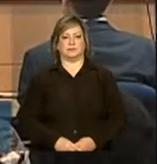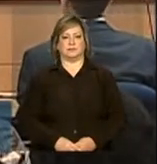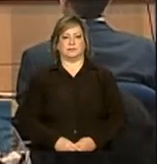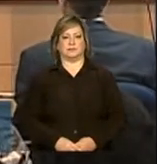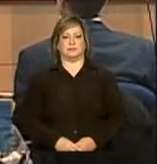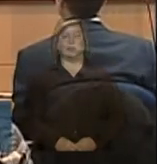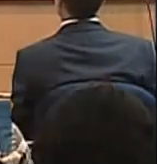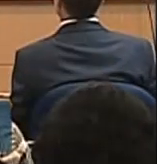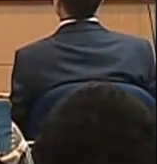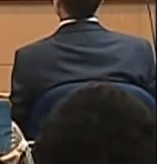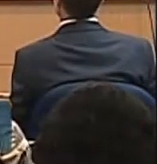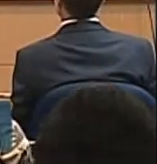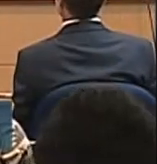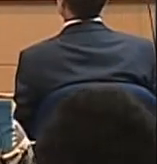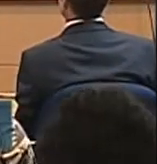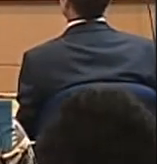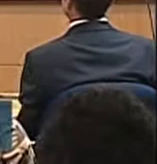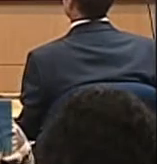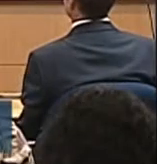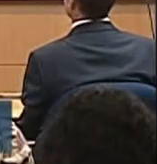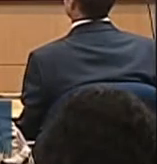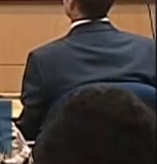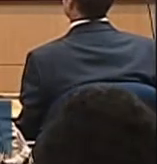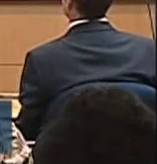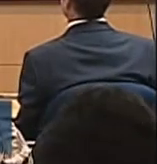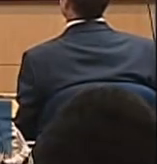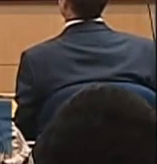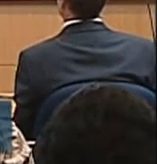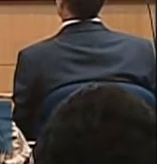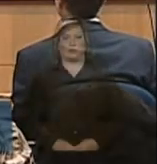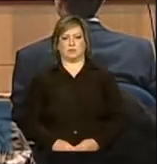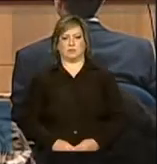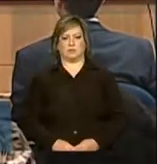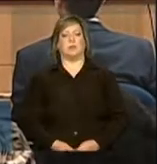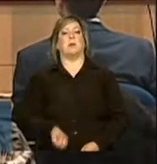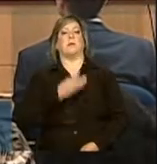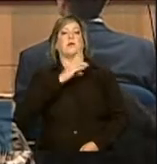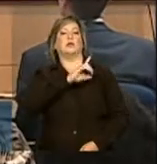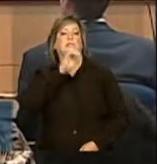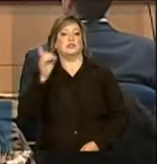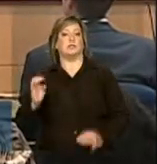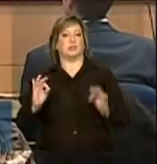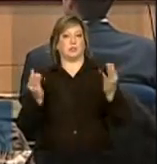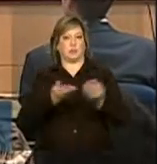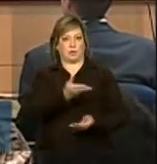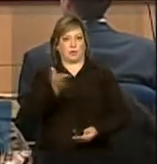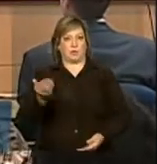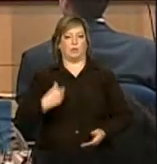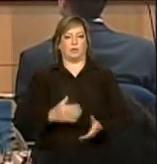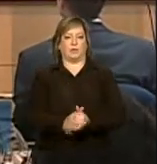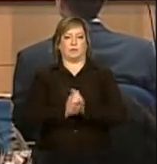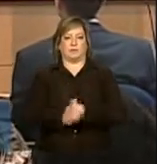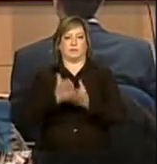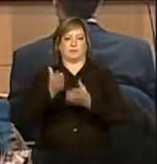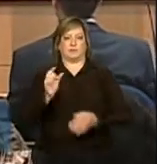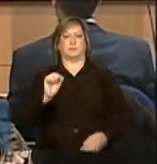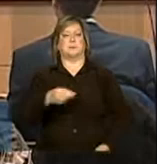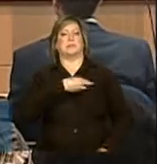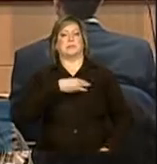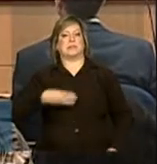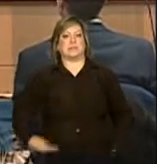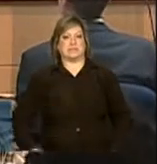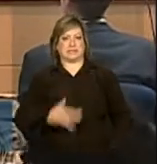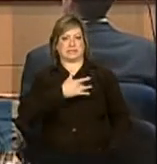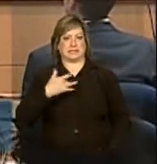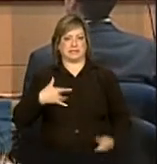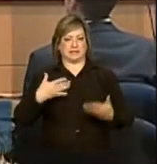Bom dia a todos, bom dia a todas. Gostaria de cumprimentar o excelentíssimo senhor ministro de Estado da Saúde, doutor Alexandre Padilha,